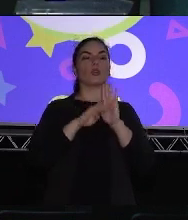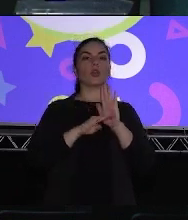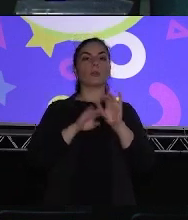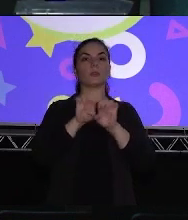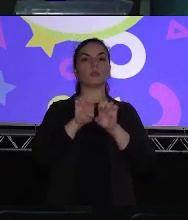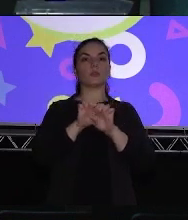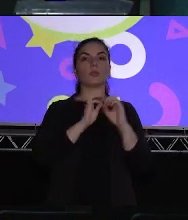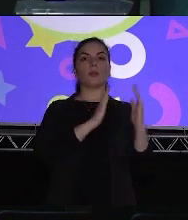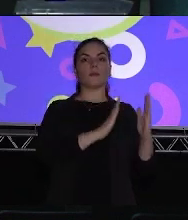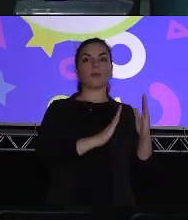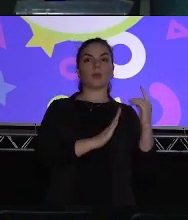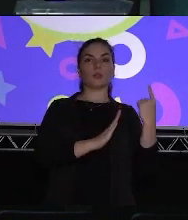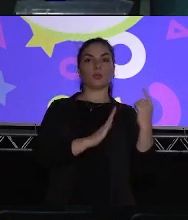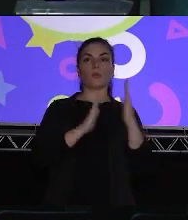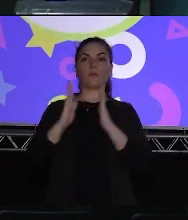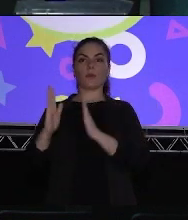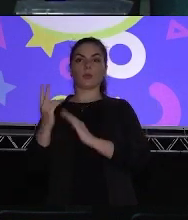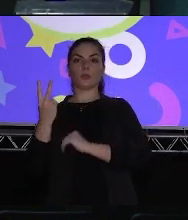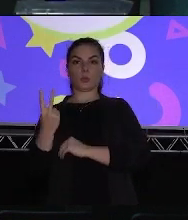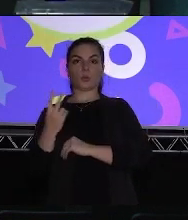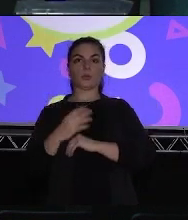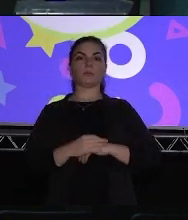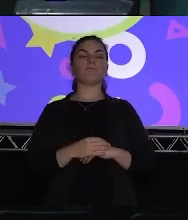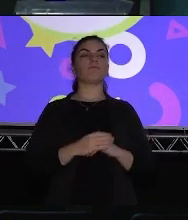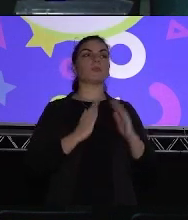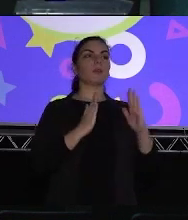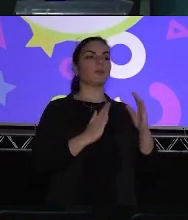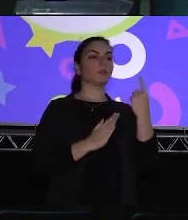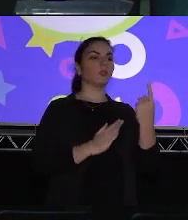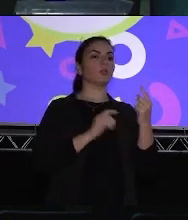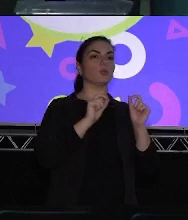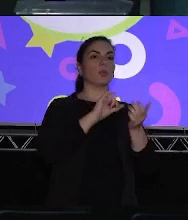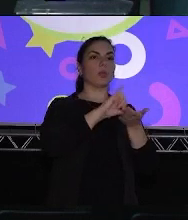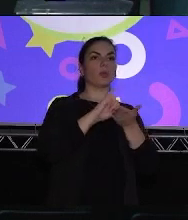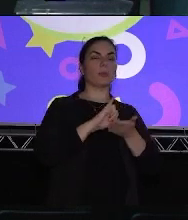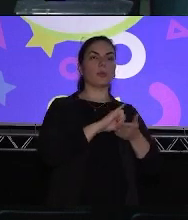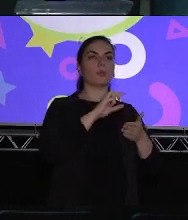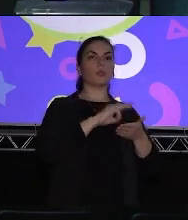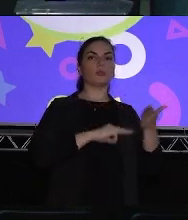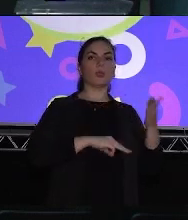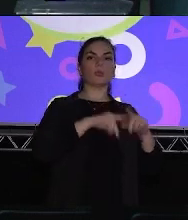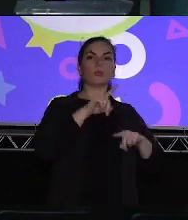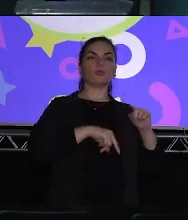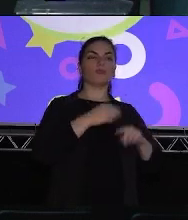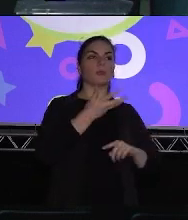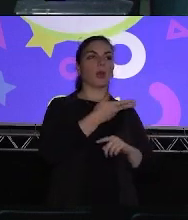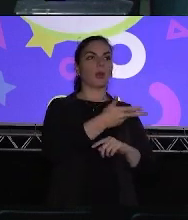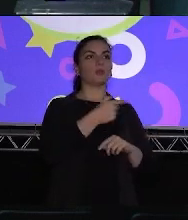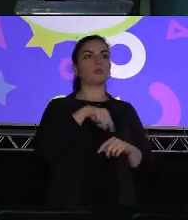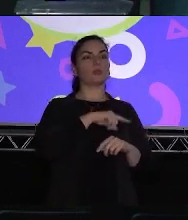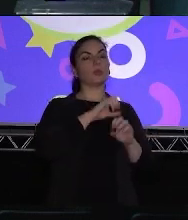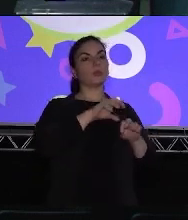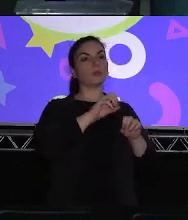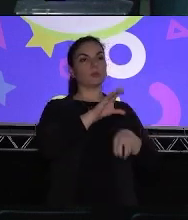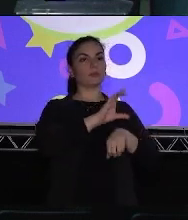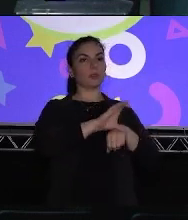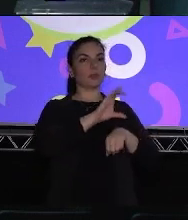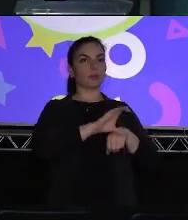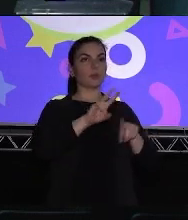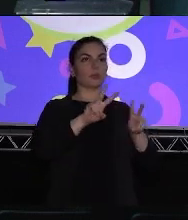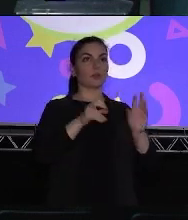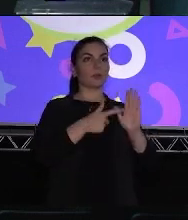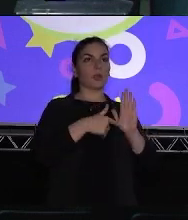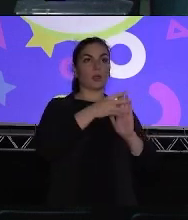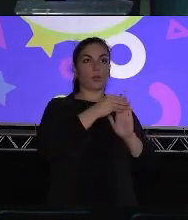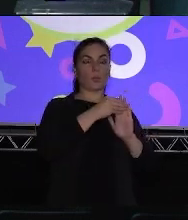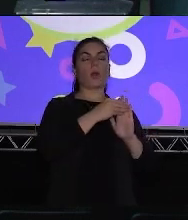1 e fase 2. Na fase 1 é aquela estrutura das nossas incubadoras de métodos ágeis, a gente faz uma capacitação base de linguagens de mercado, Java